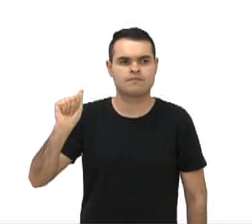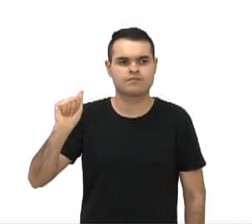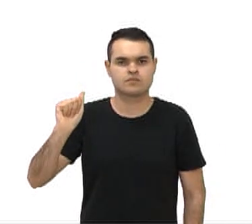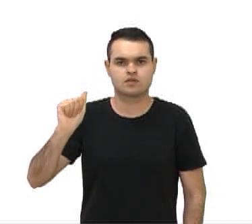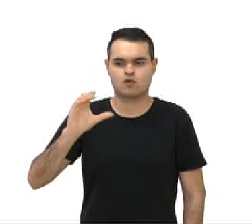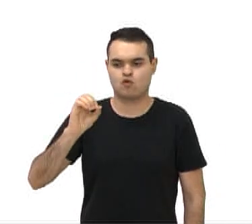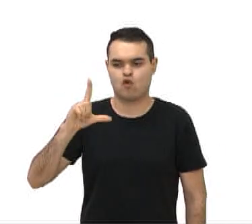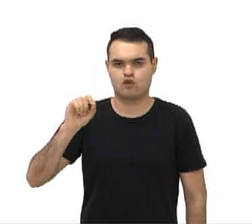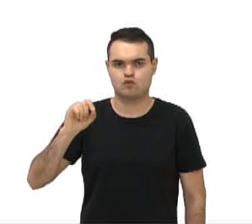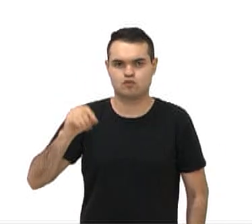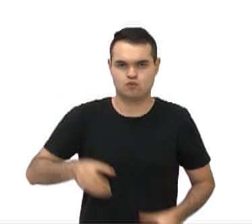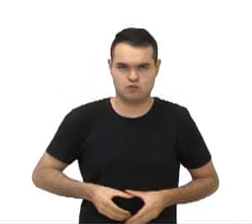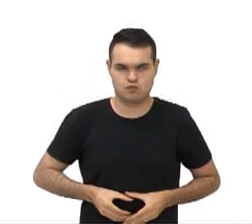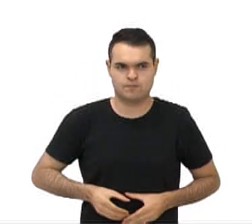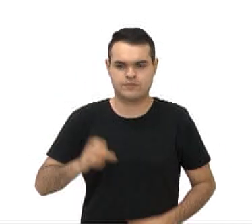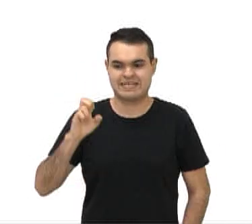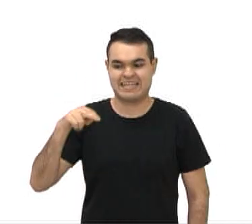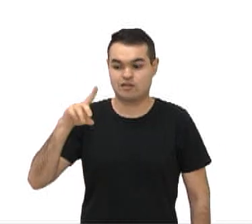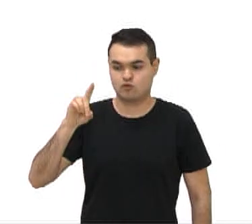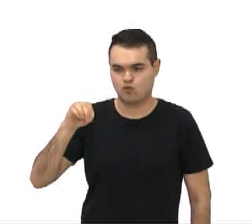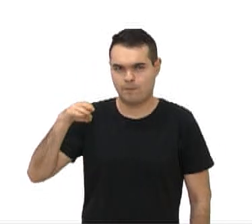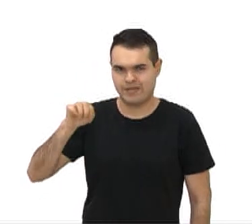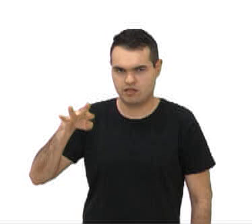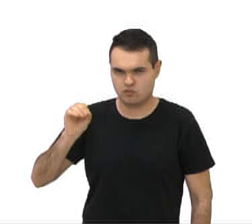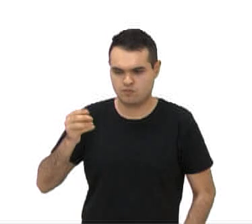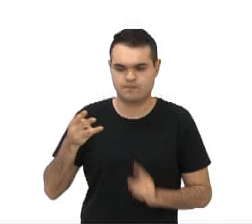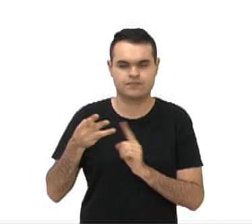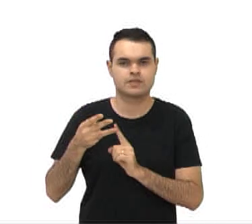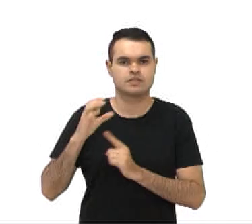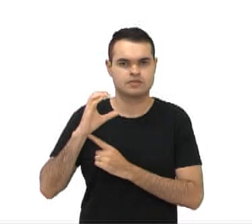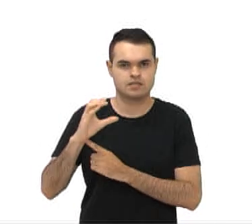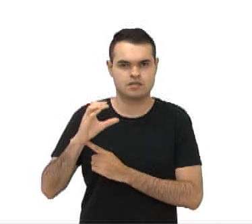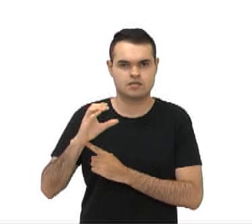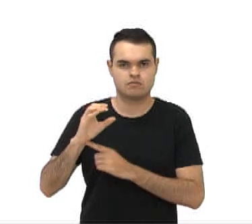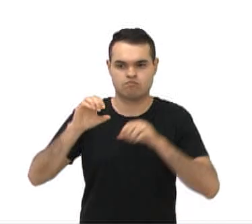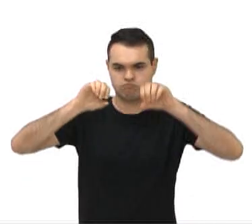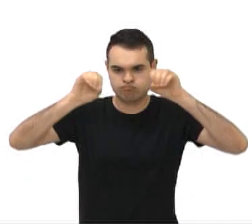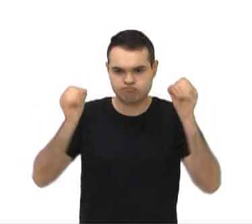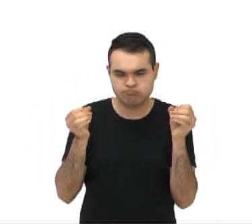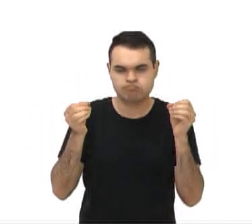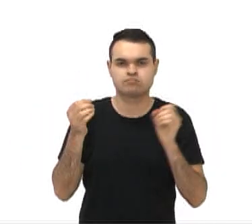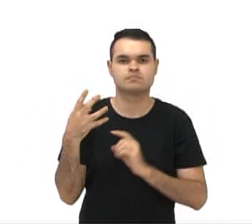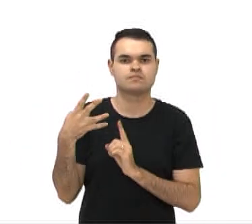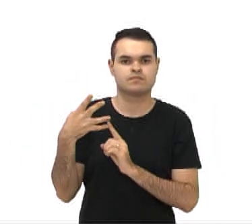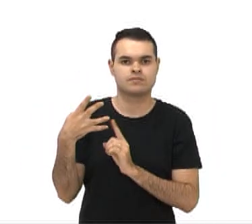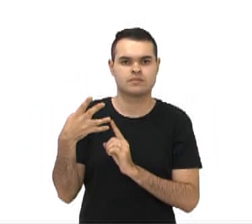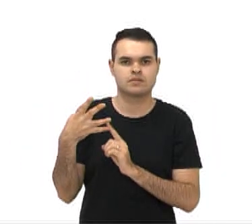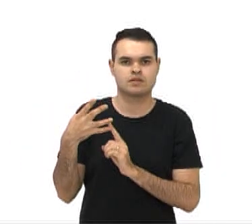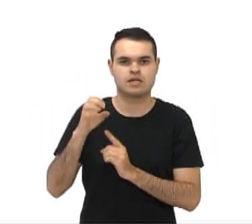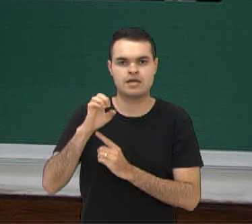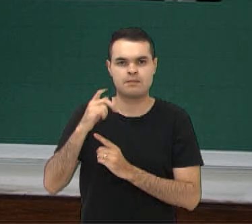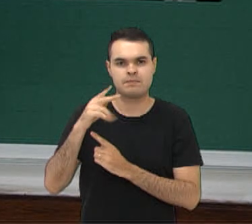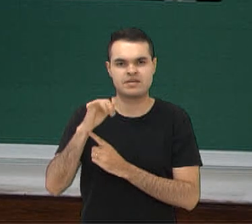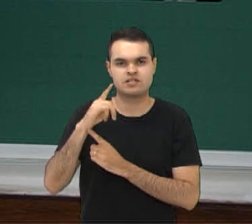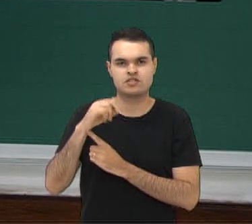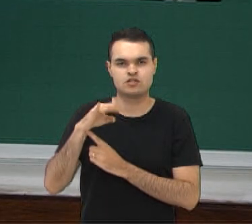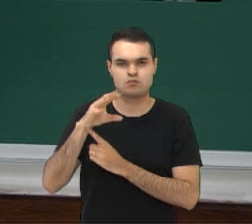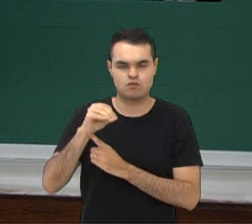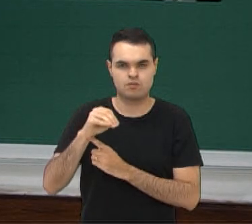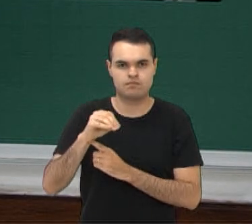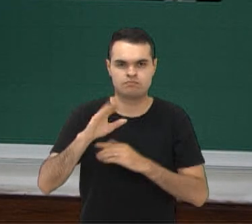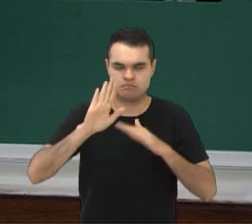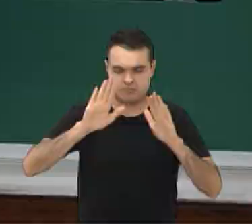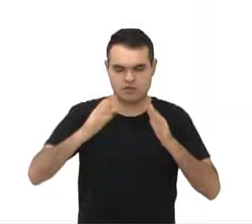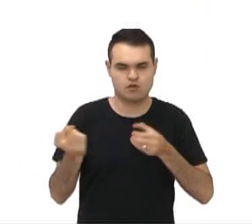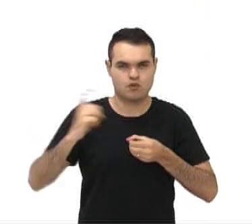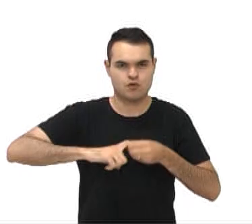útero, alternativa B, endométrio, alternativa C, tuba uterina ou alternativa D, epidídimo. Já já a gente volta com